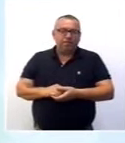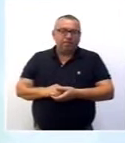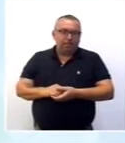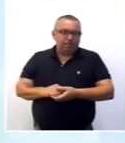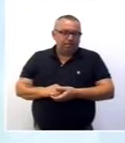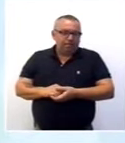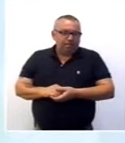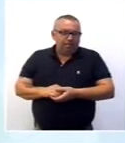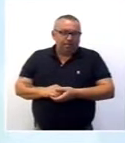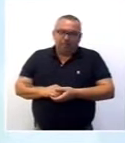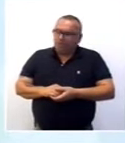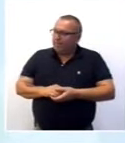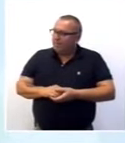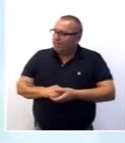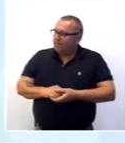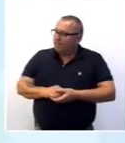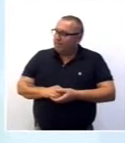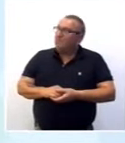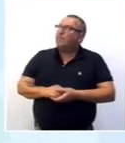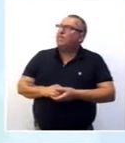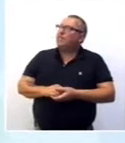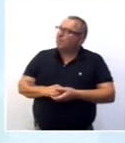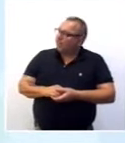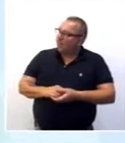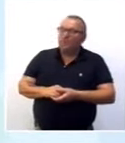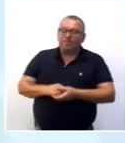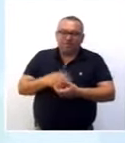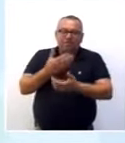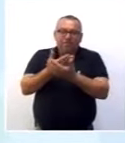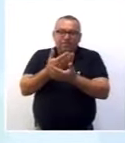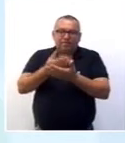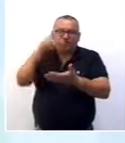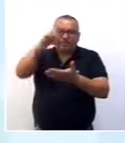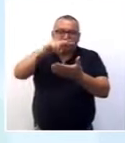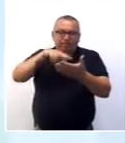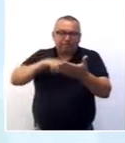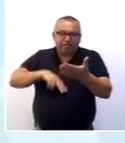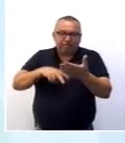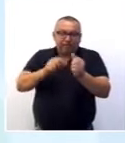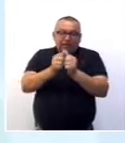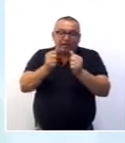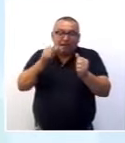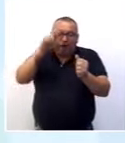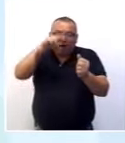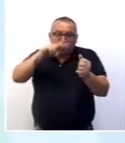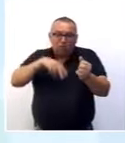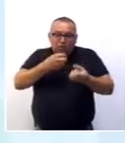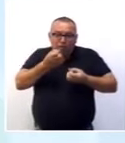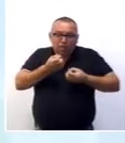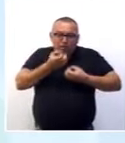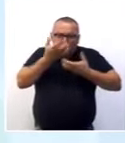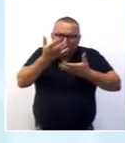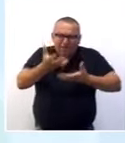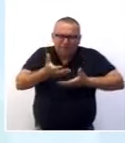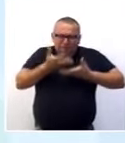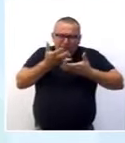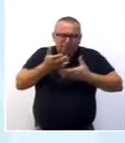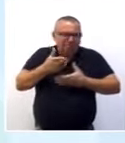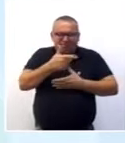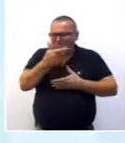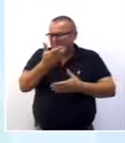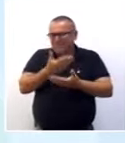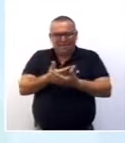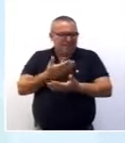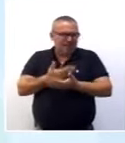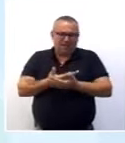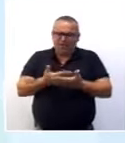Bom, mas aula de literatura sem a leitura de um poema não é aula, né, gente? Não é aula, professor.